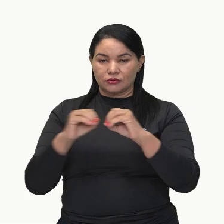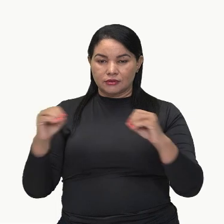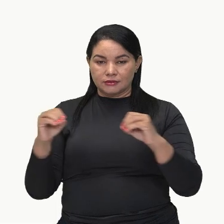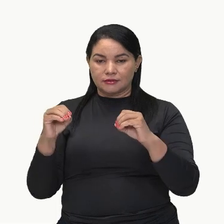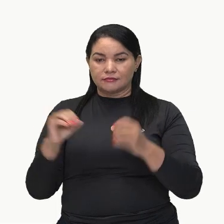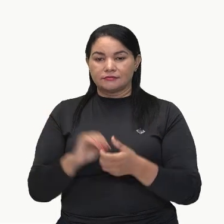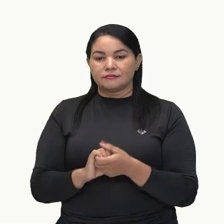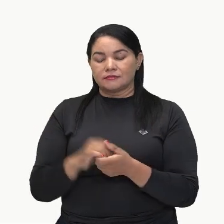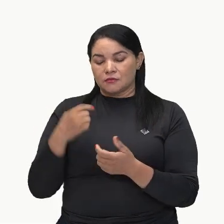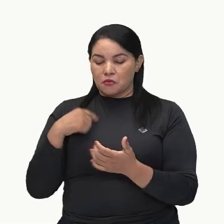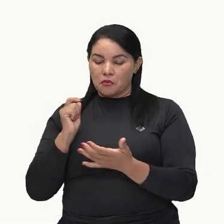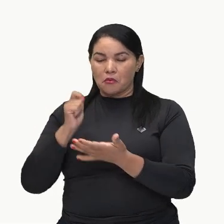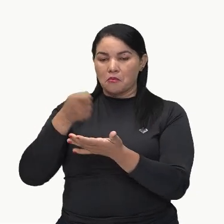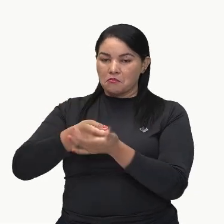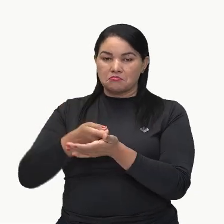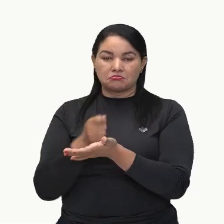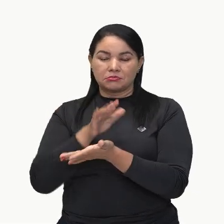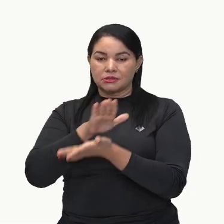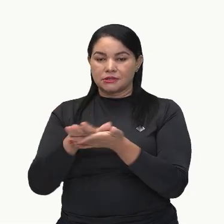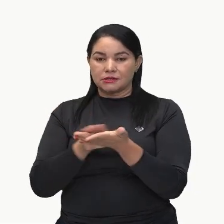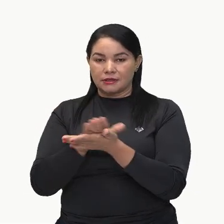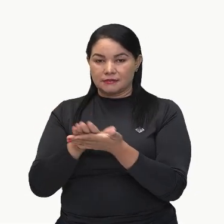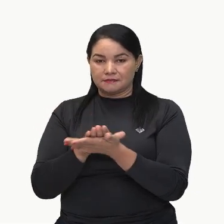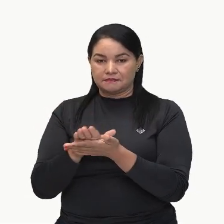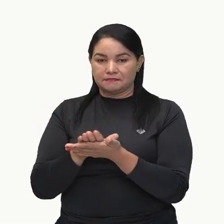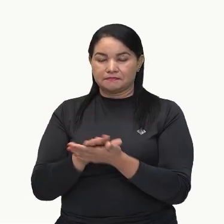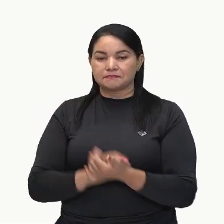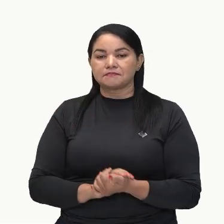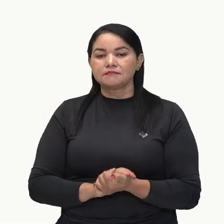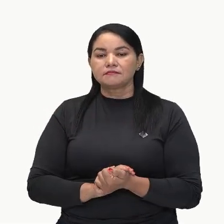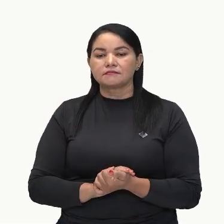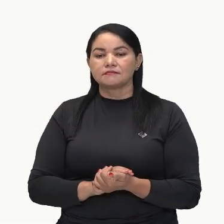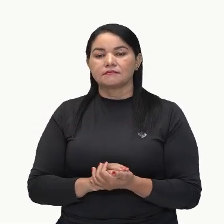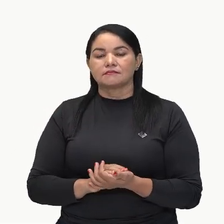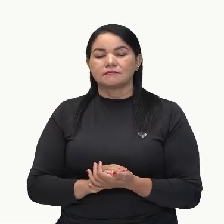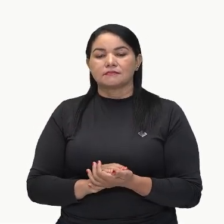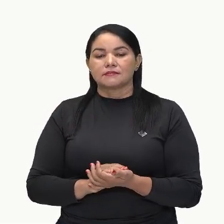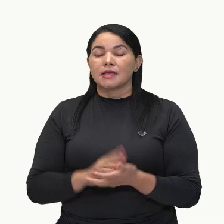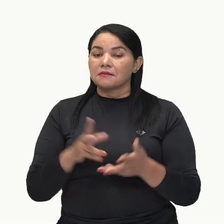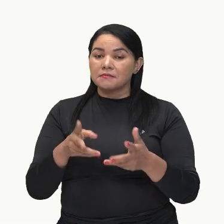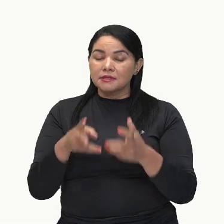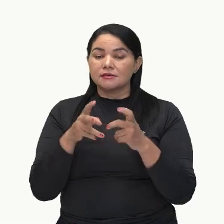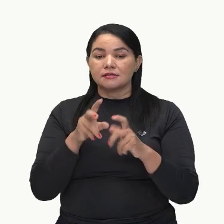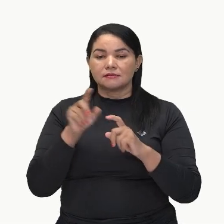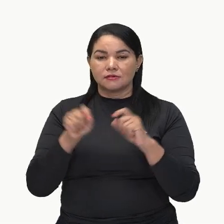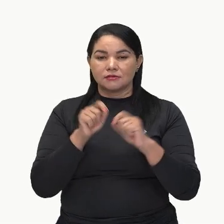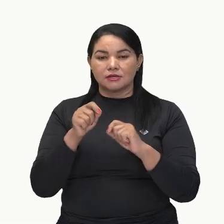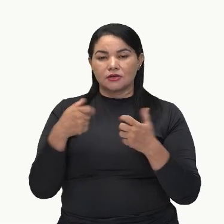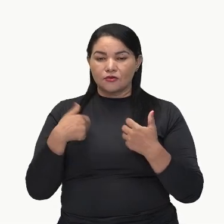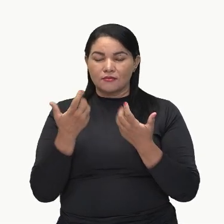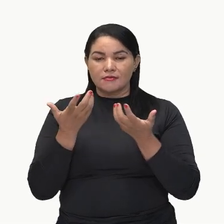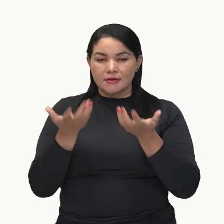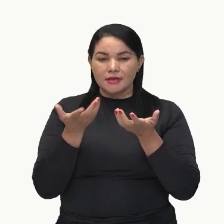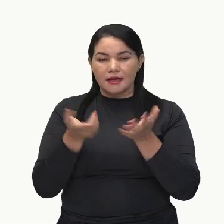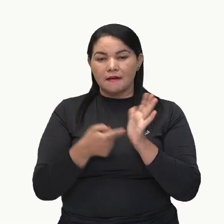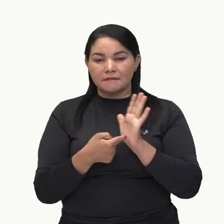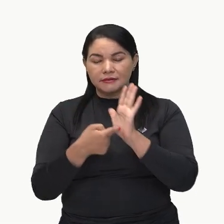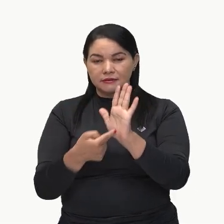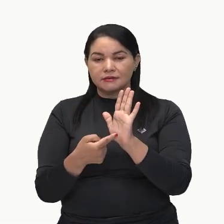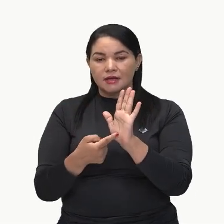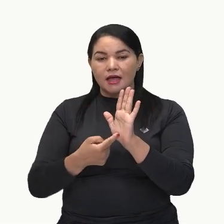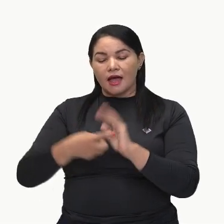né? E aí, pessoal, nota que eu quero apresentar a segunda ideia